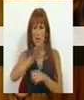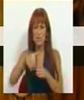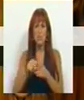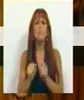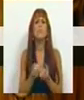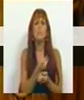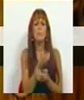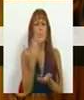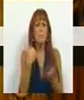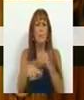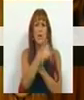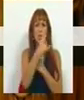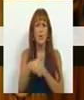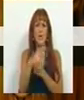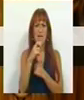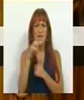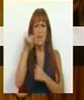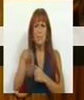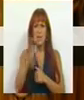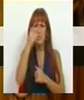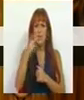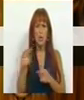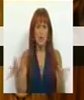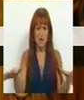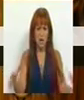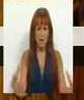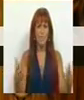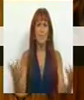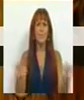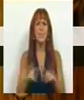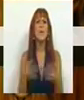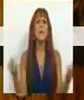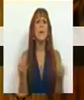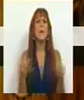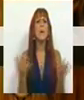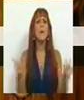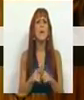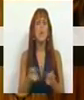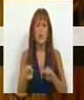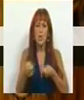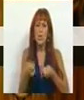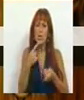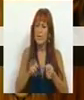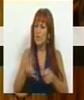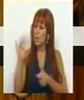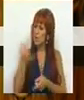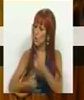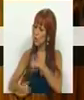no seu conjunto mais de 230 mil habitantes. E, de facto, a reorganização ocorrida